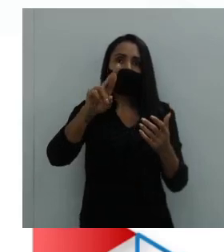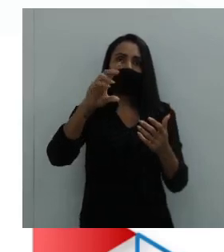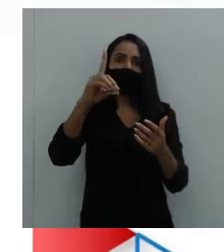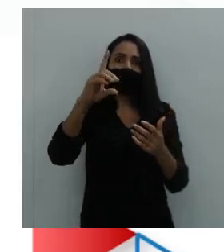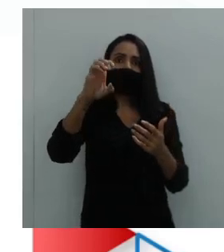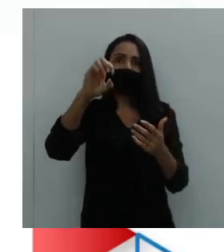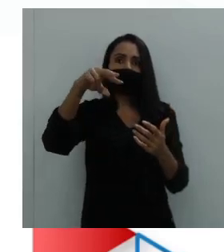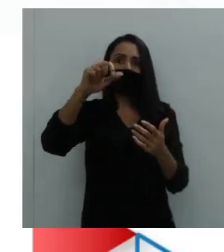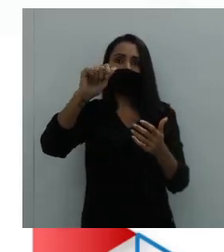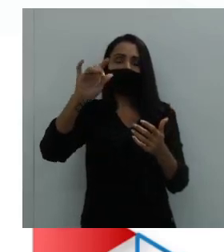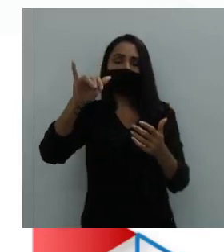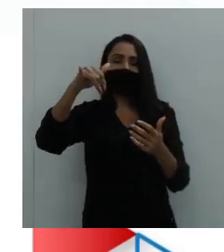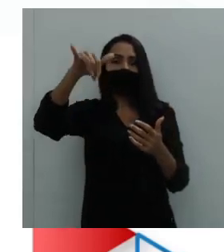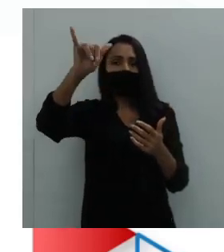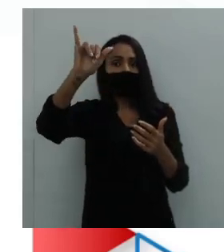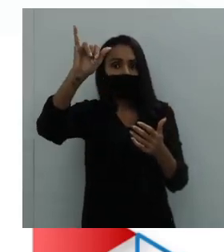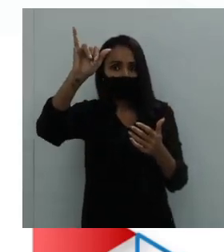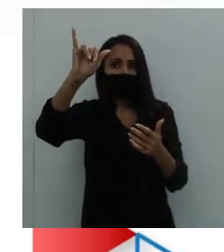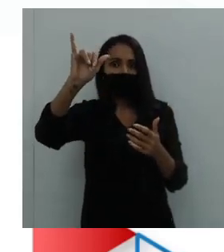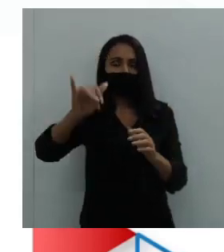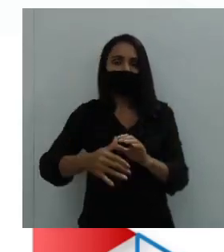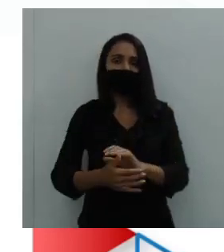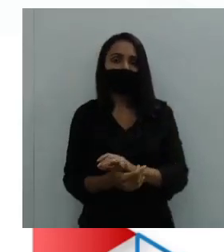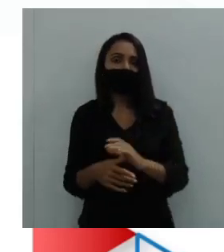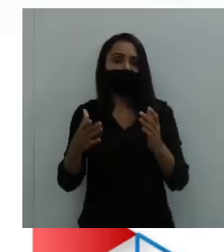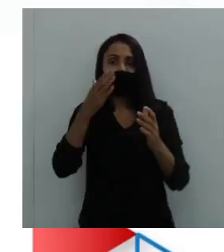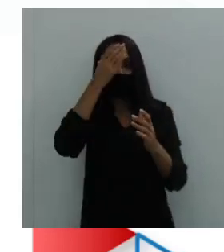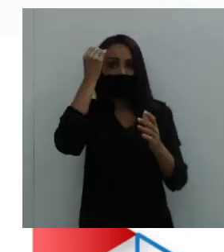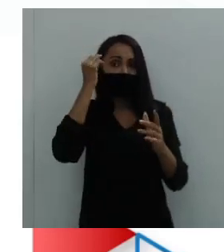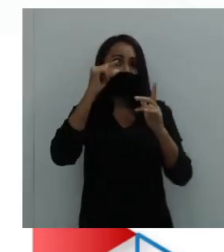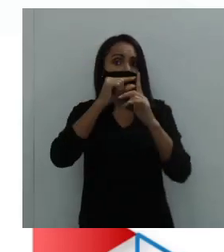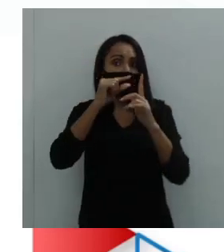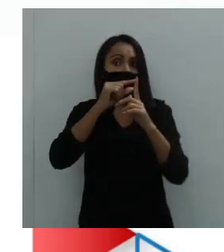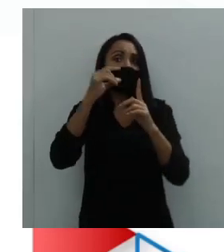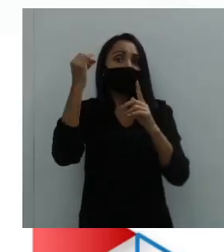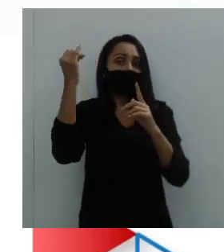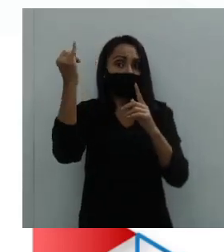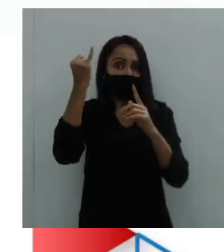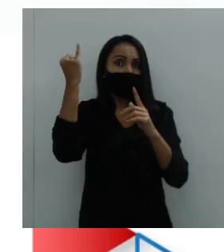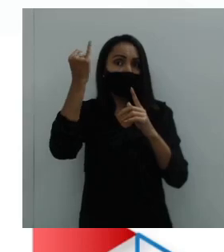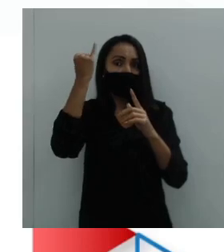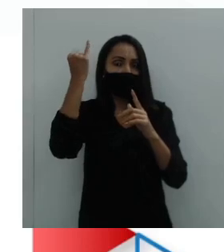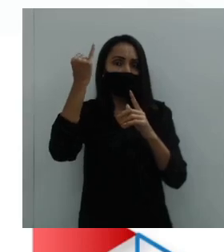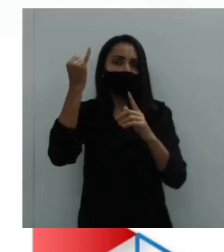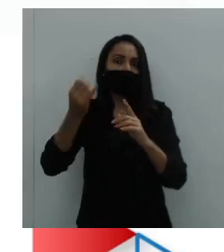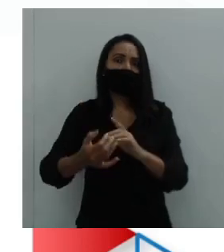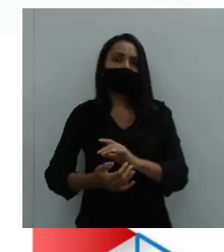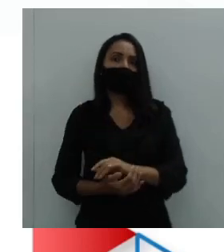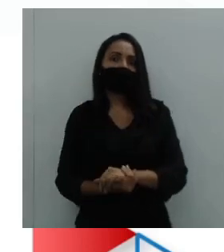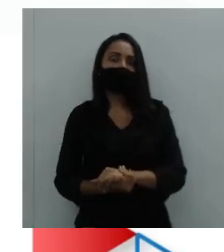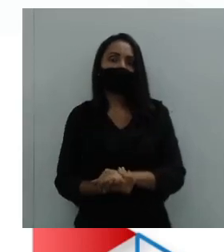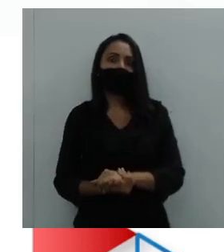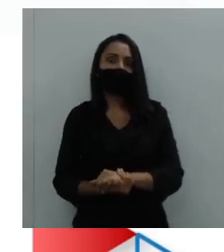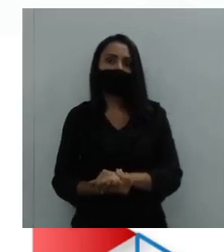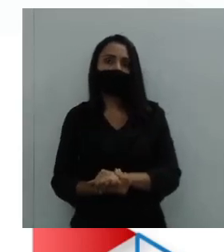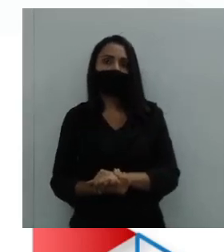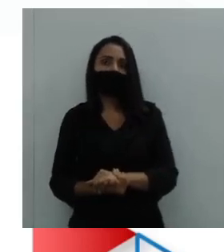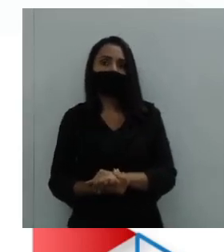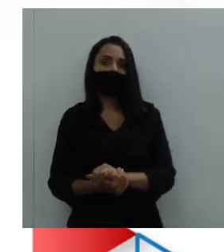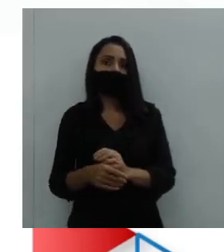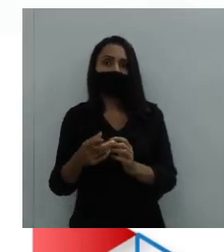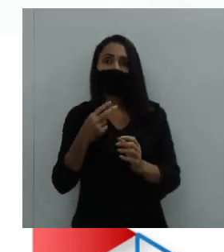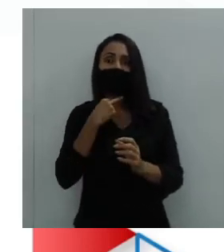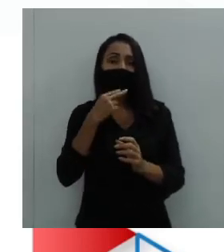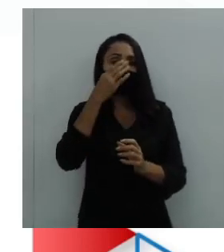de ordenadas, não esquece dessas palavras, elas fazem parte desse cotidiano para resolução e você não